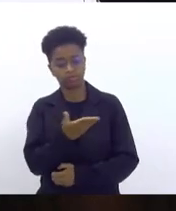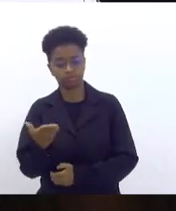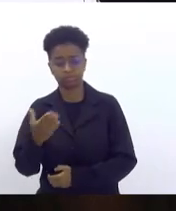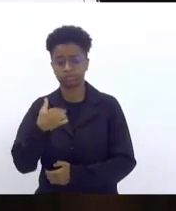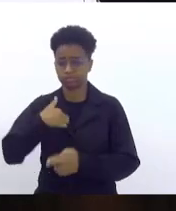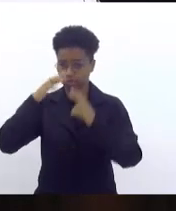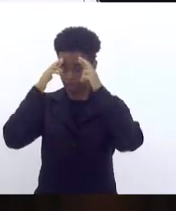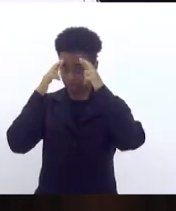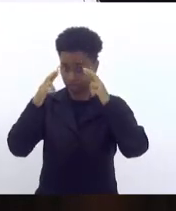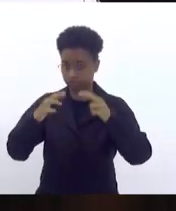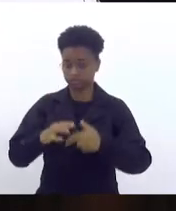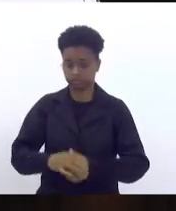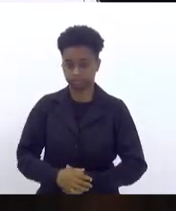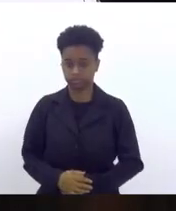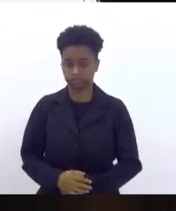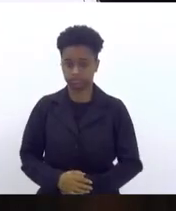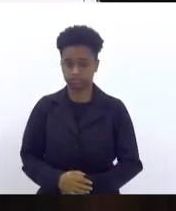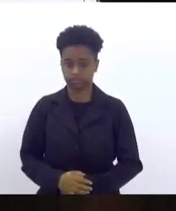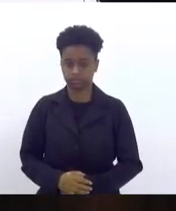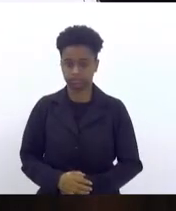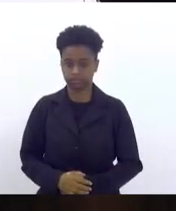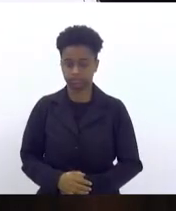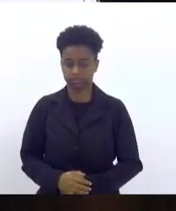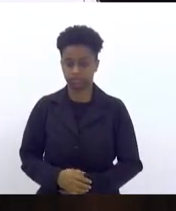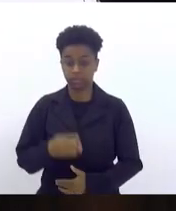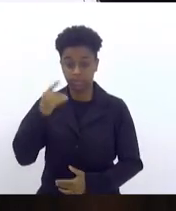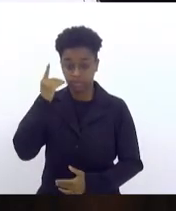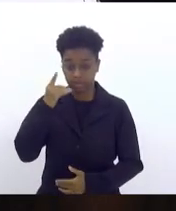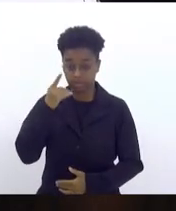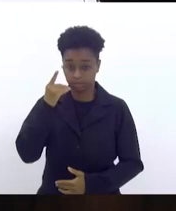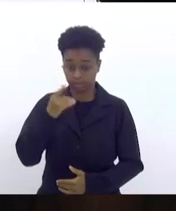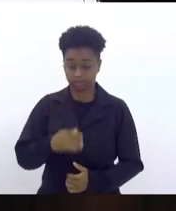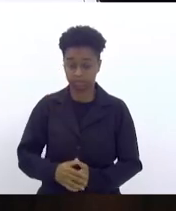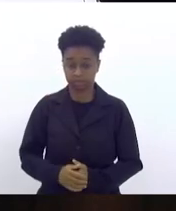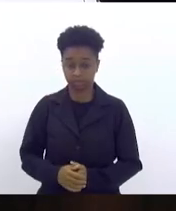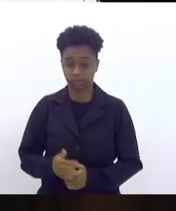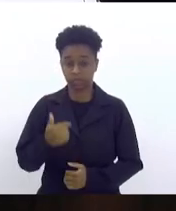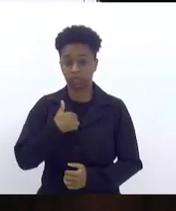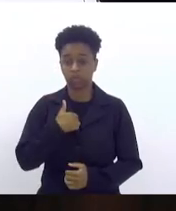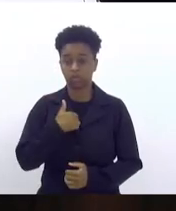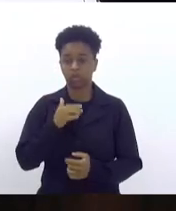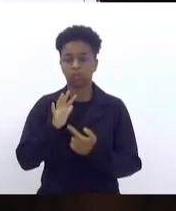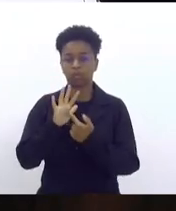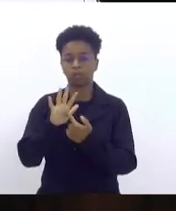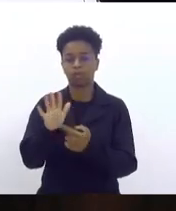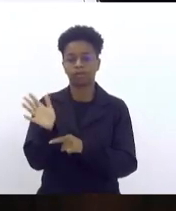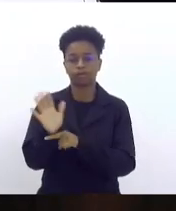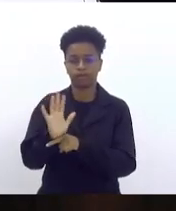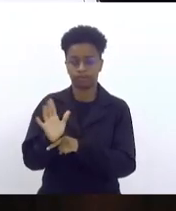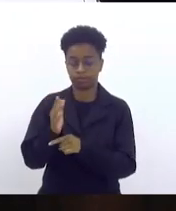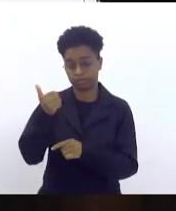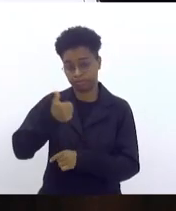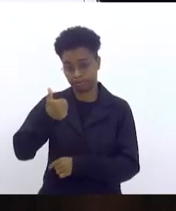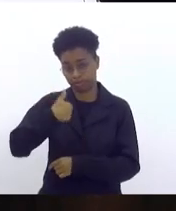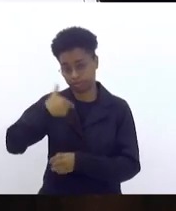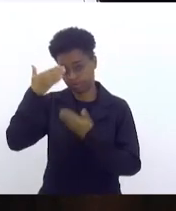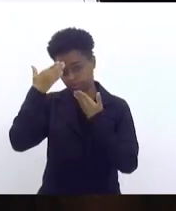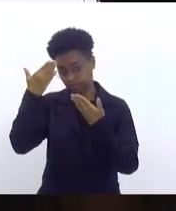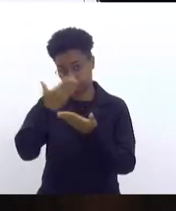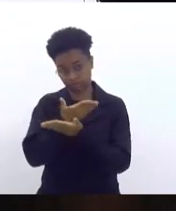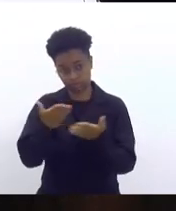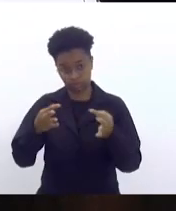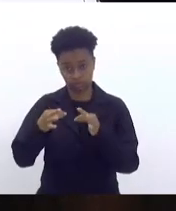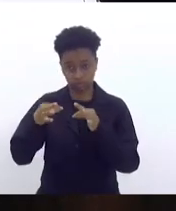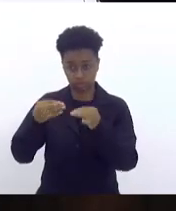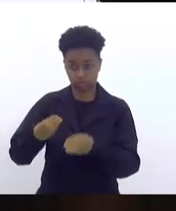respeito Deputado eu vou apresentar aqui um vídeo no primeiro lugar quero agradecer a presença de todos Obrigado por